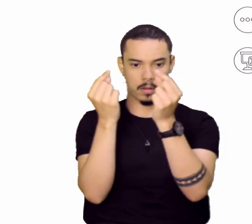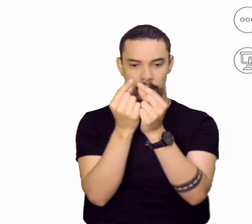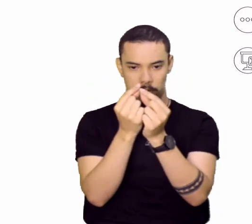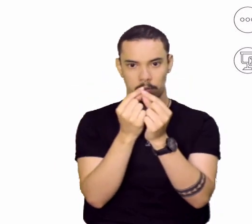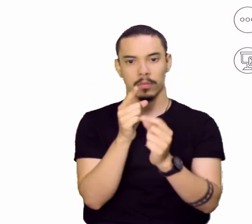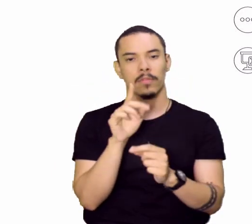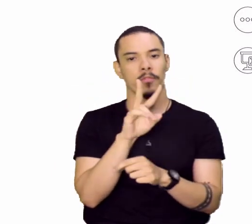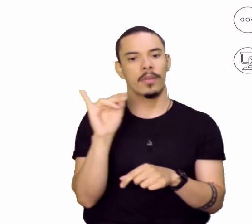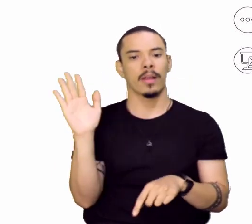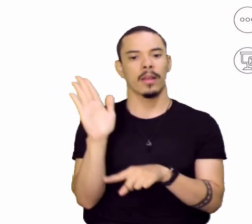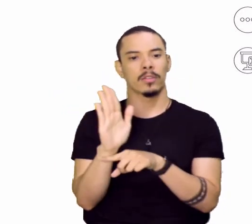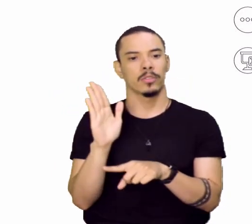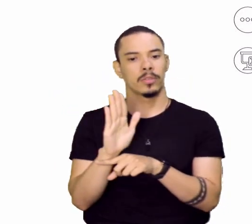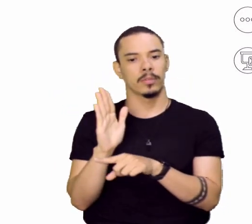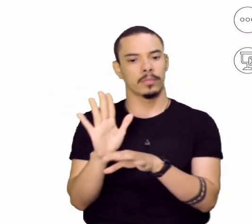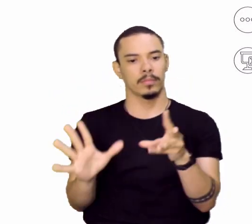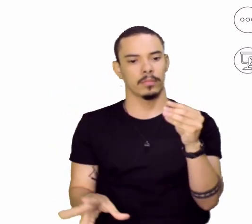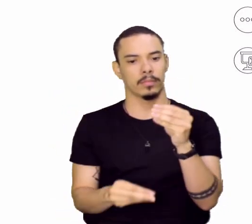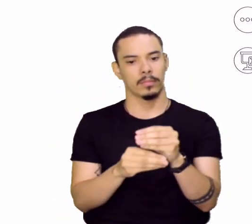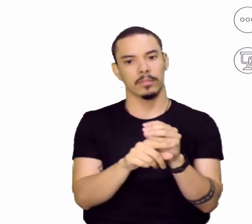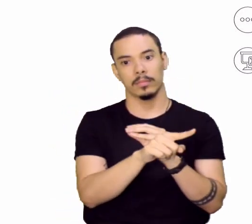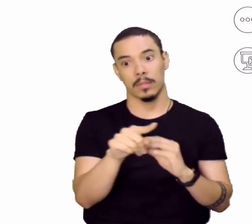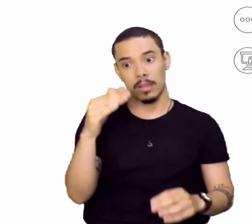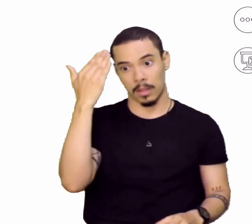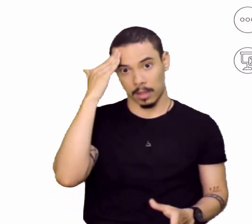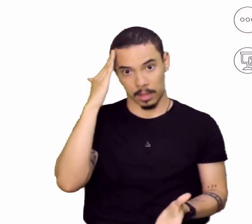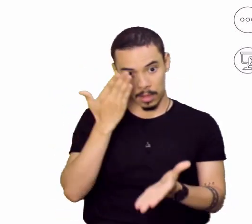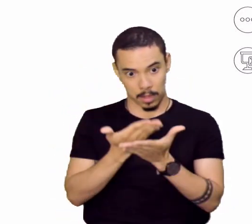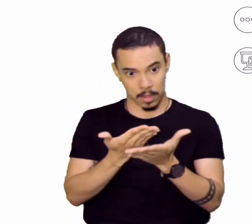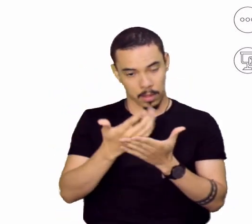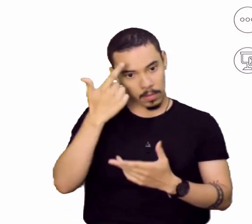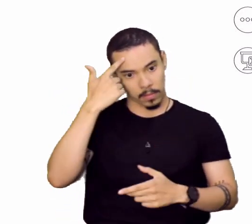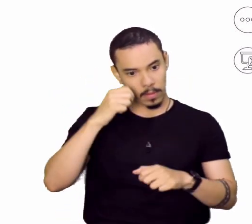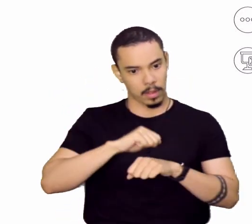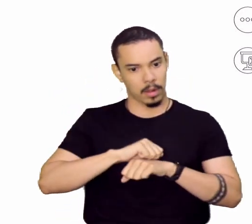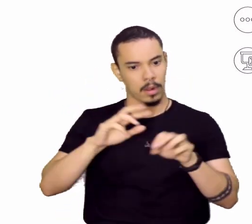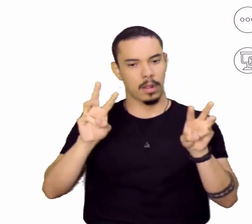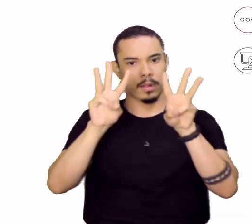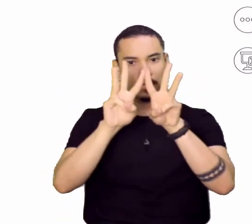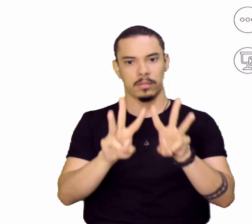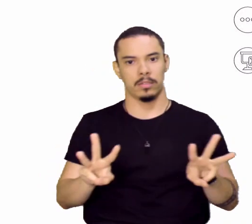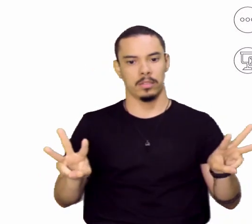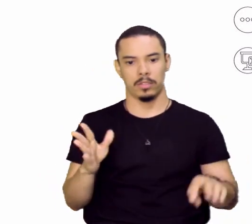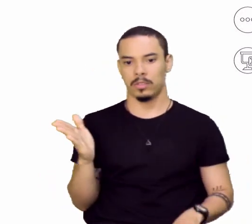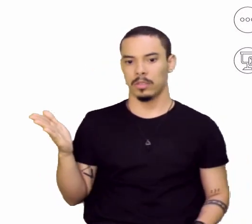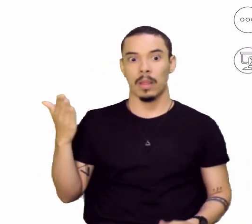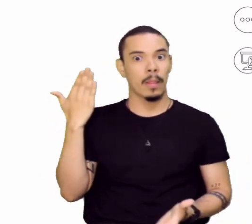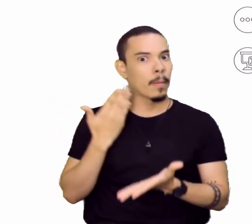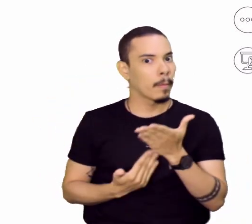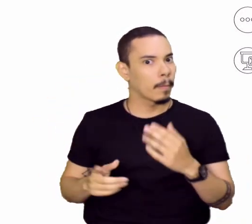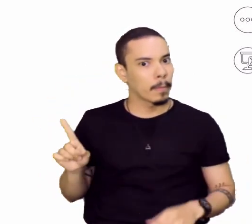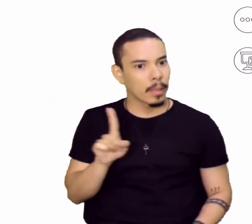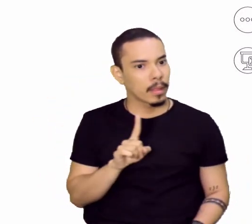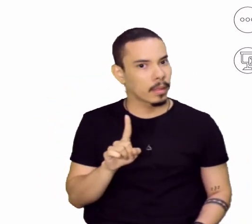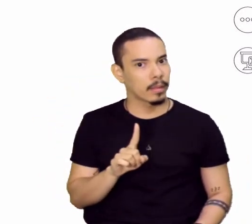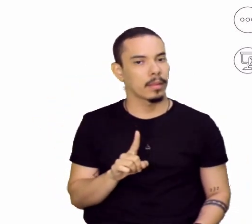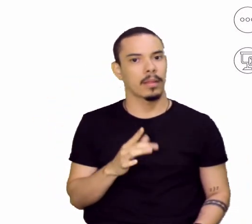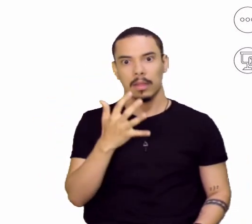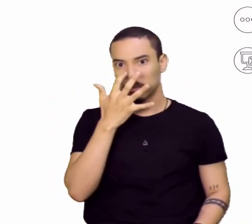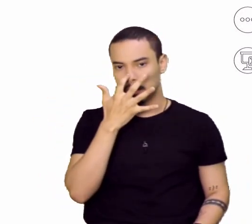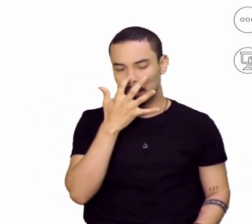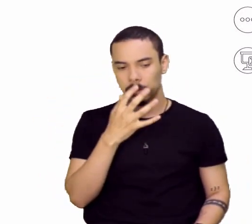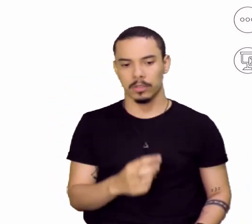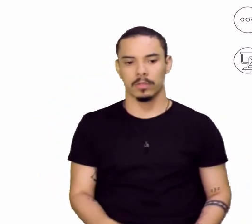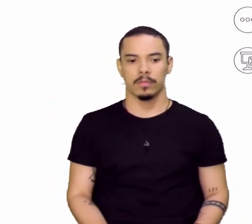Isso irá contribuir para o seu entendimento da aula de hoje. Acesse esse link, não perca, né? Não deixe de assistir. Sabe por